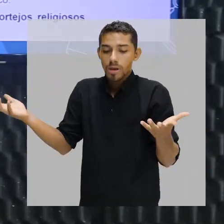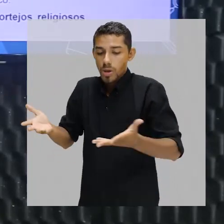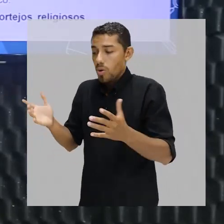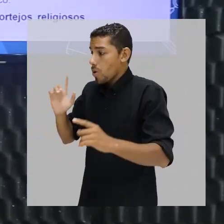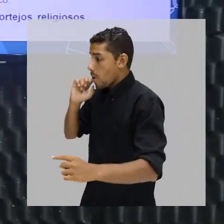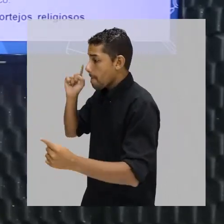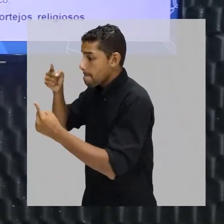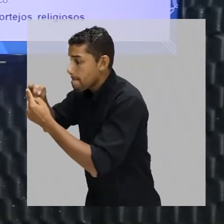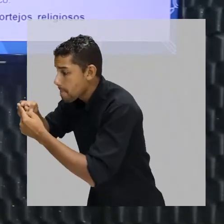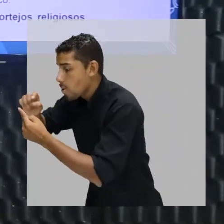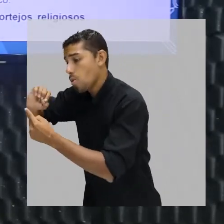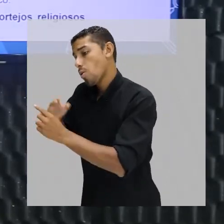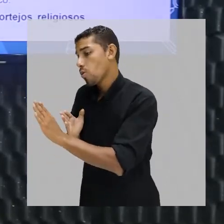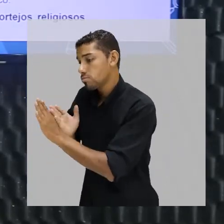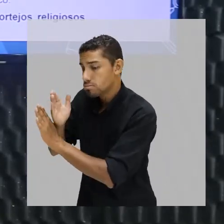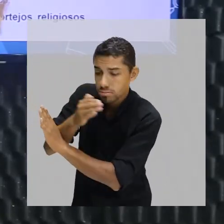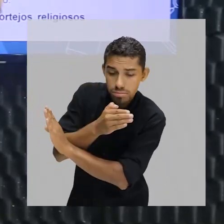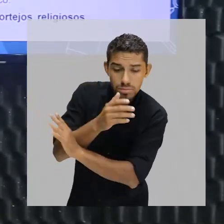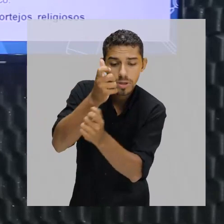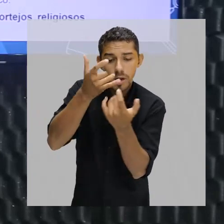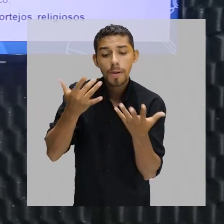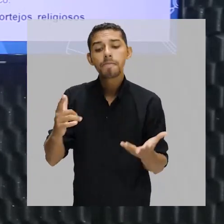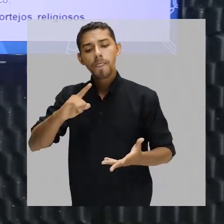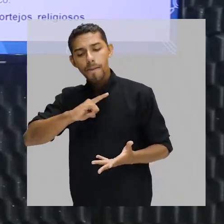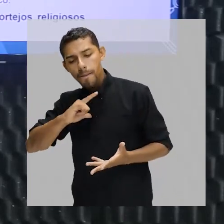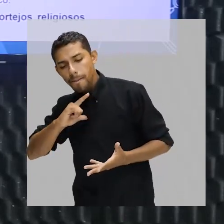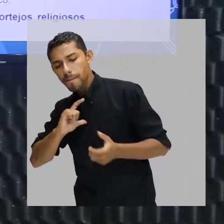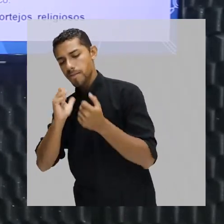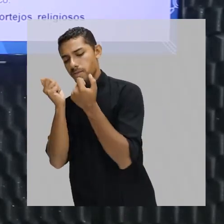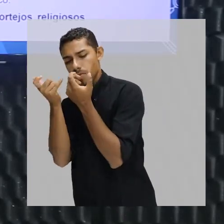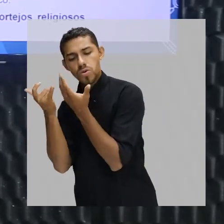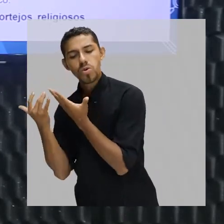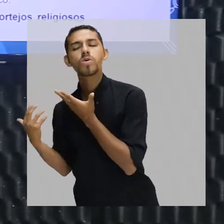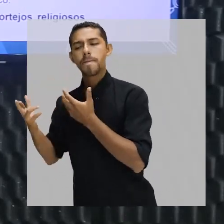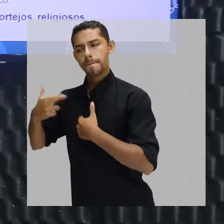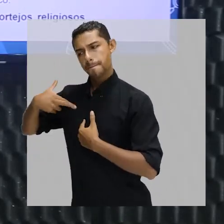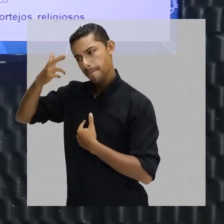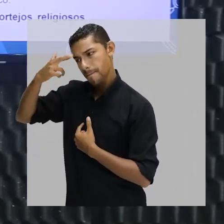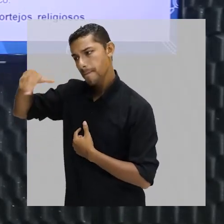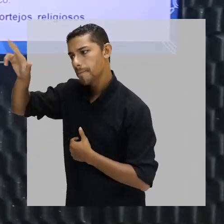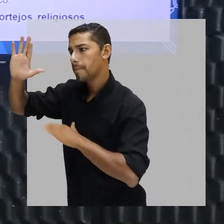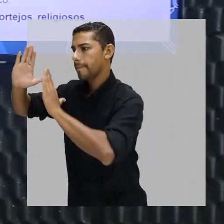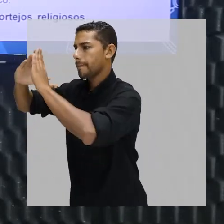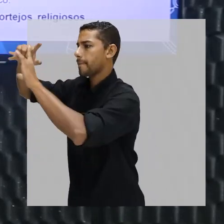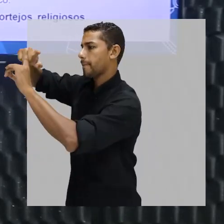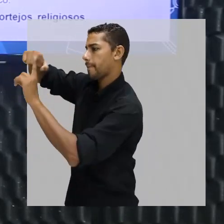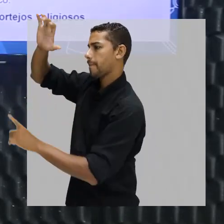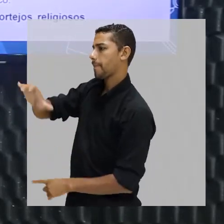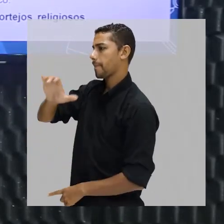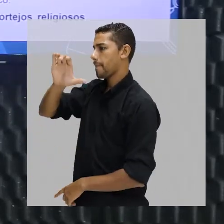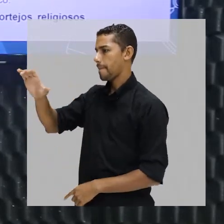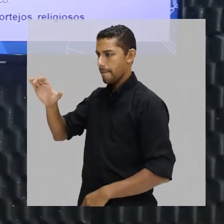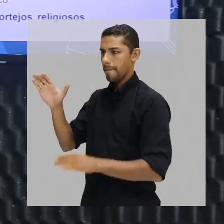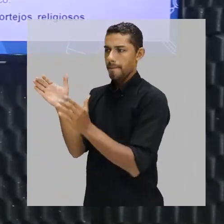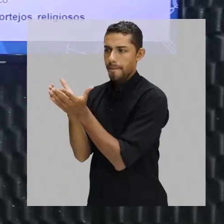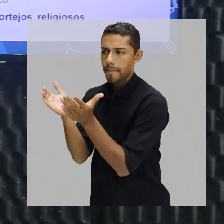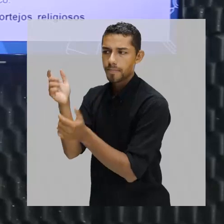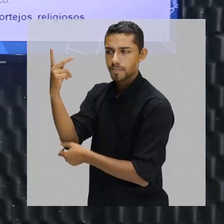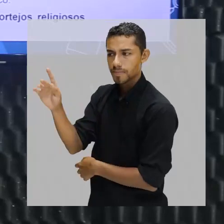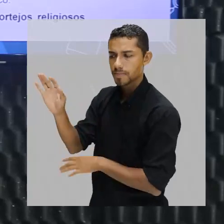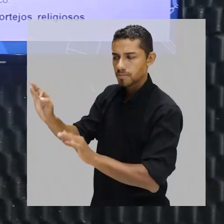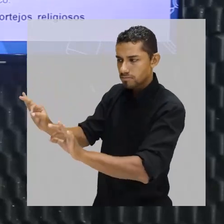diretamente ou indiretamente, aquilo que eu falei para vocês, tem um cunho religioso católico cristão. Originárias de antigos autos e cortejos que